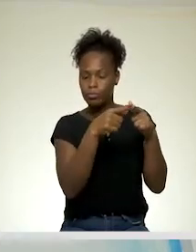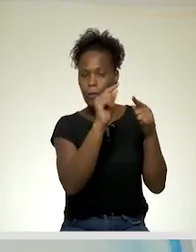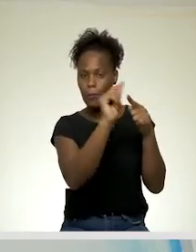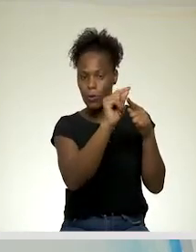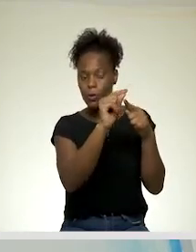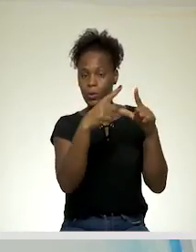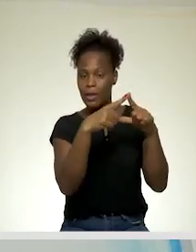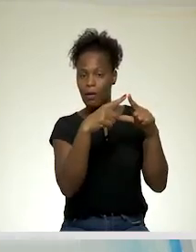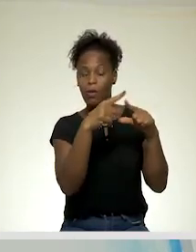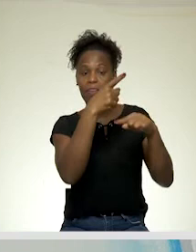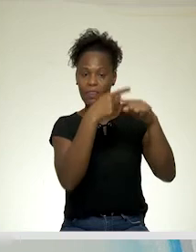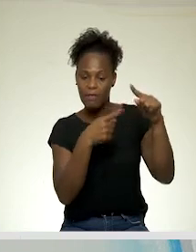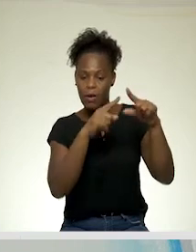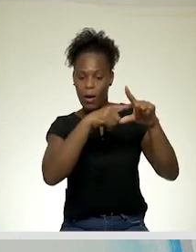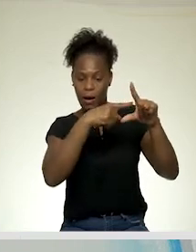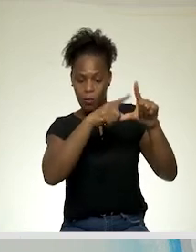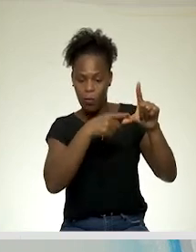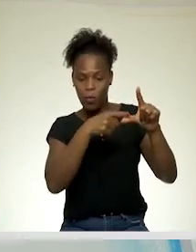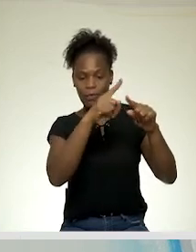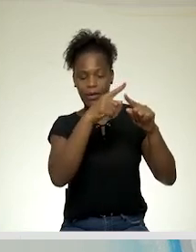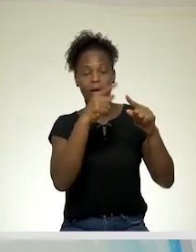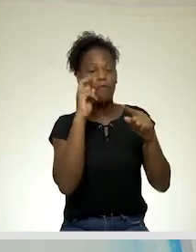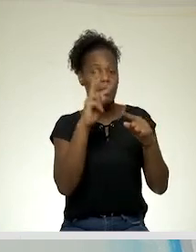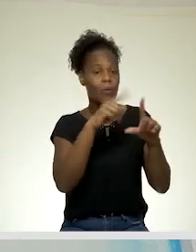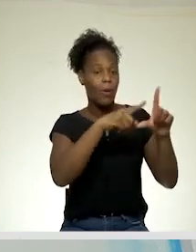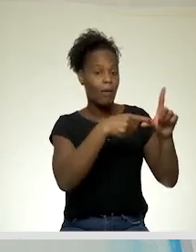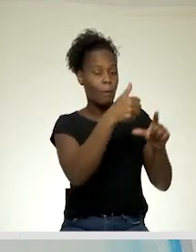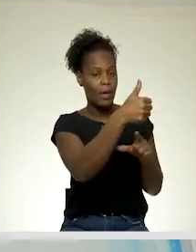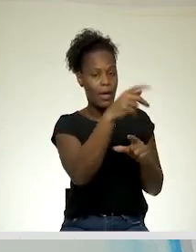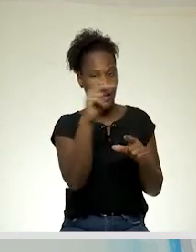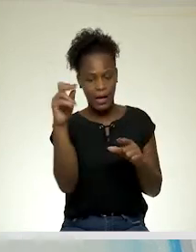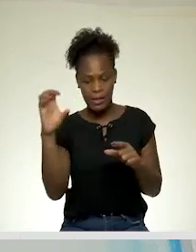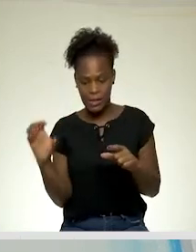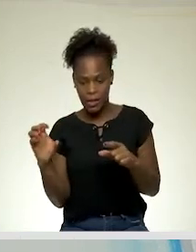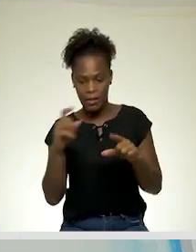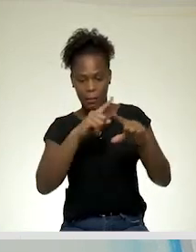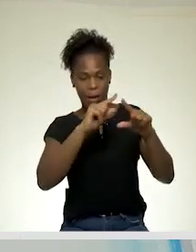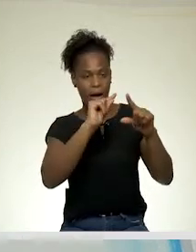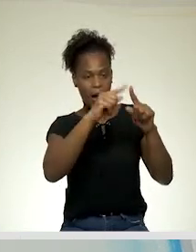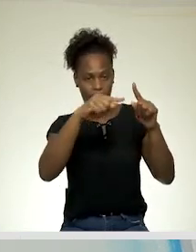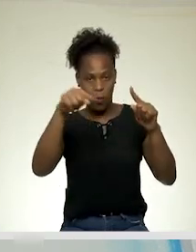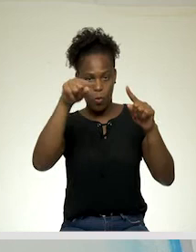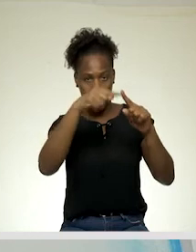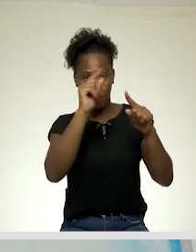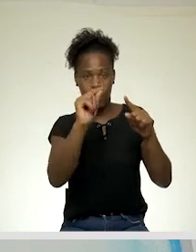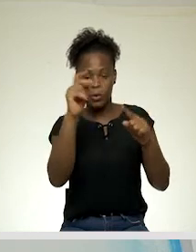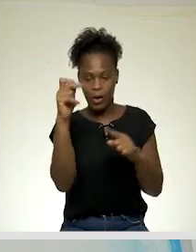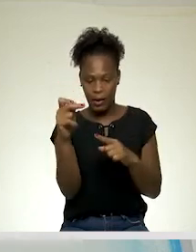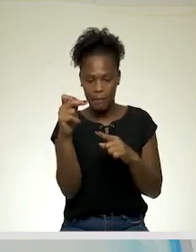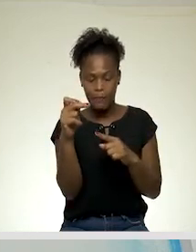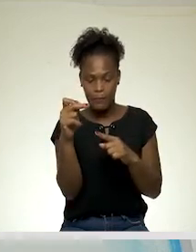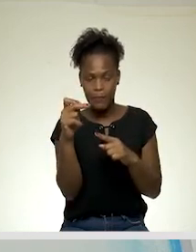esse ângulo. Vamos ver aqui o ângulo BAC. Nós temos esse ângulo aqui no ponto A, com vértice em